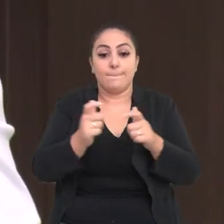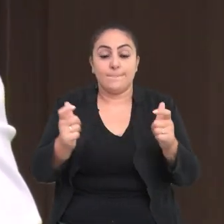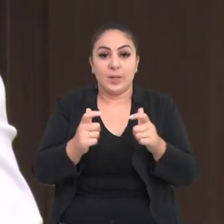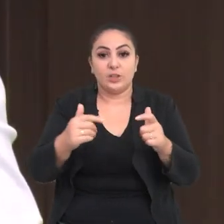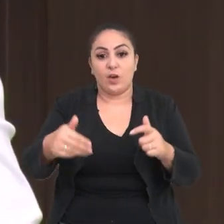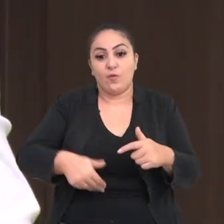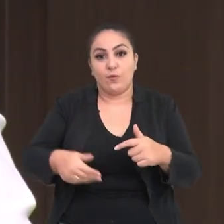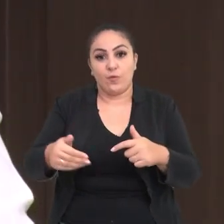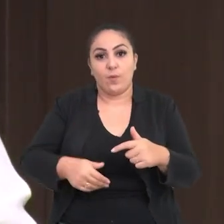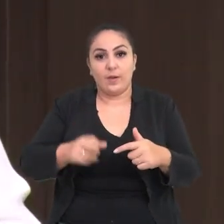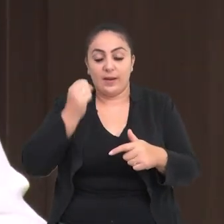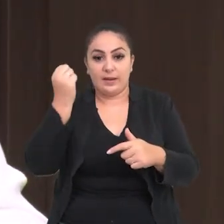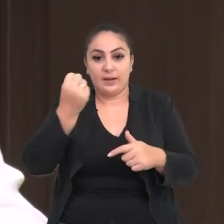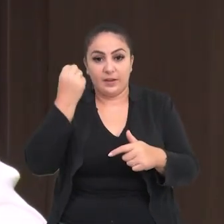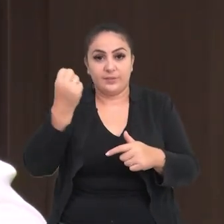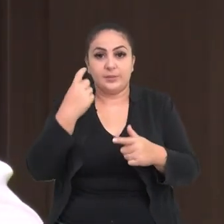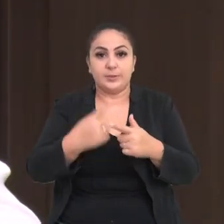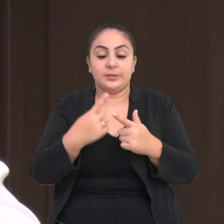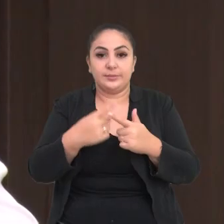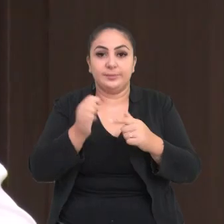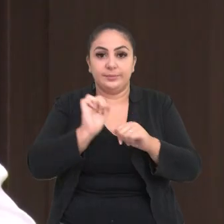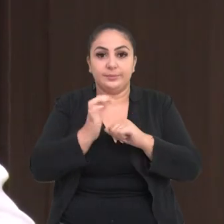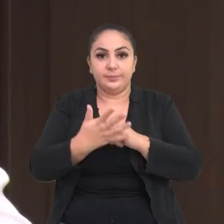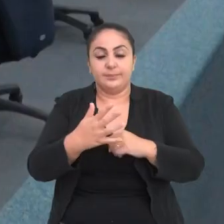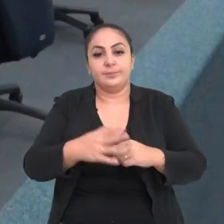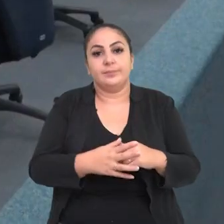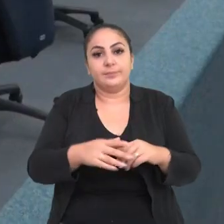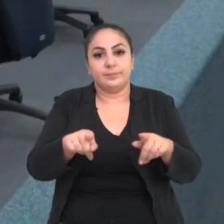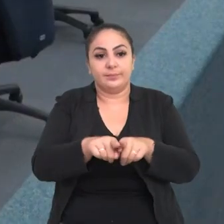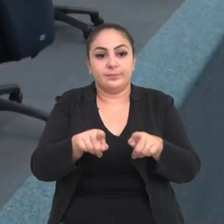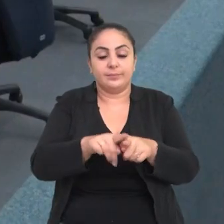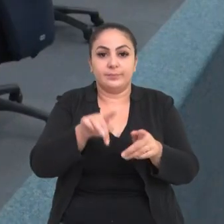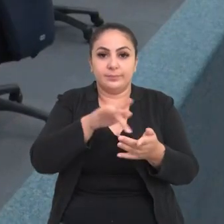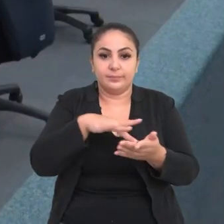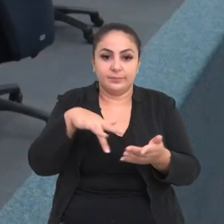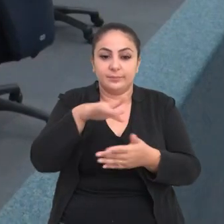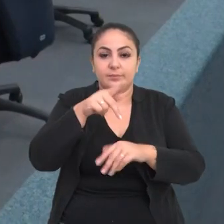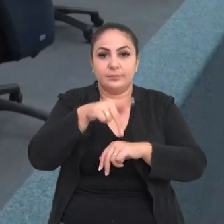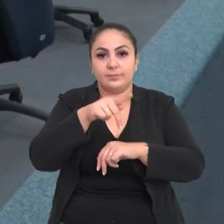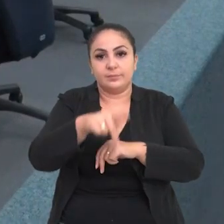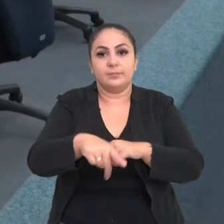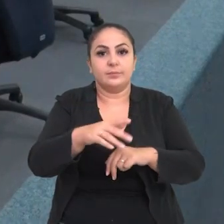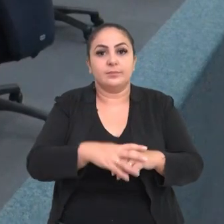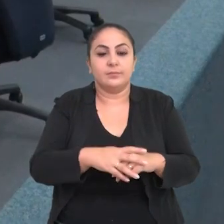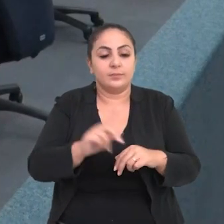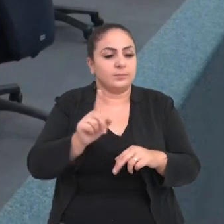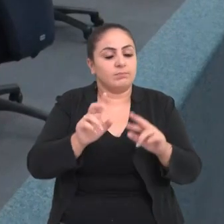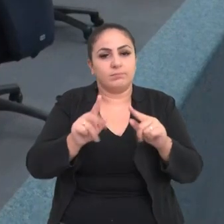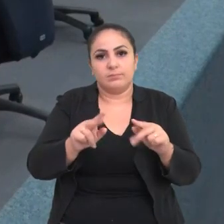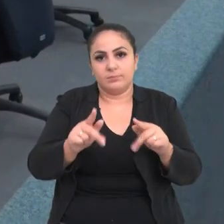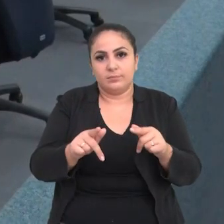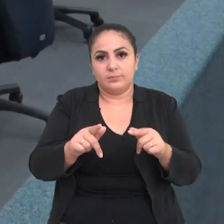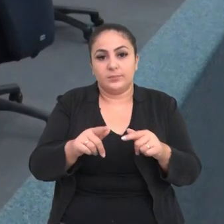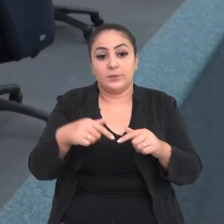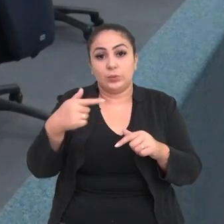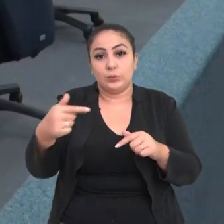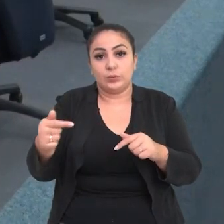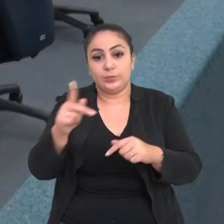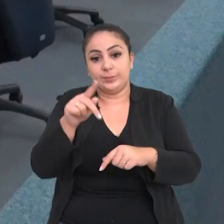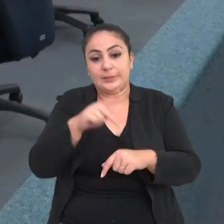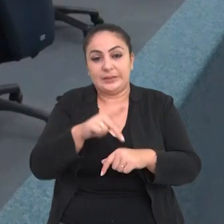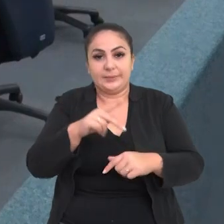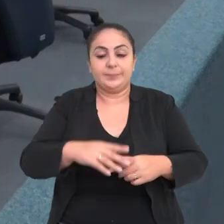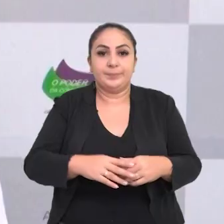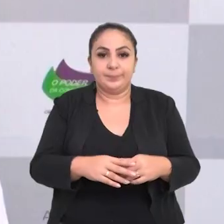aumento da fome foi agravado pela pandemia. E a realidade em Passo Fundo não é diferente do restante